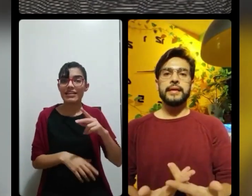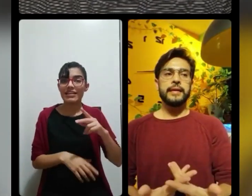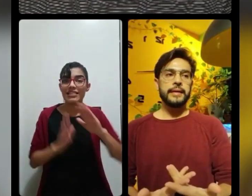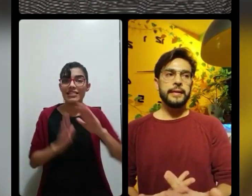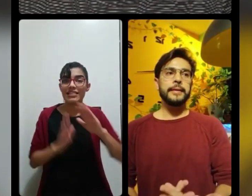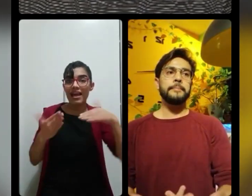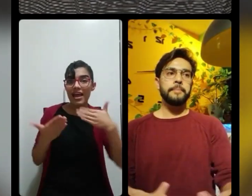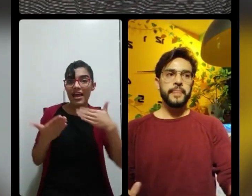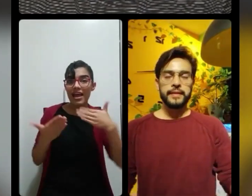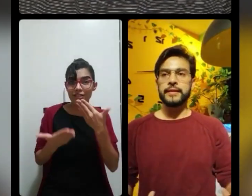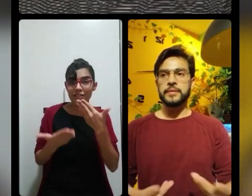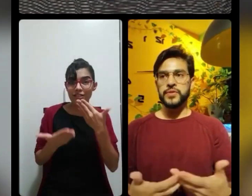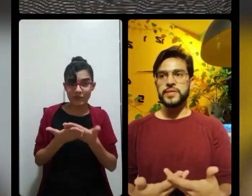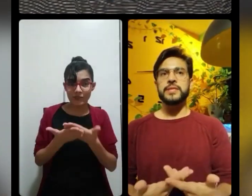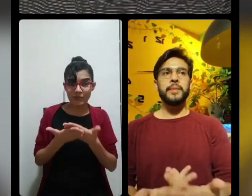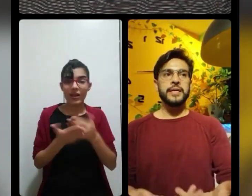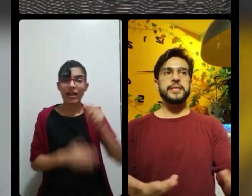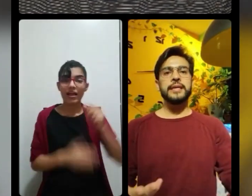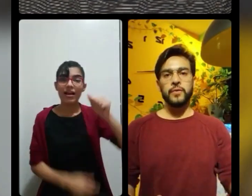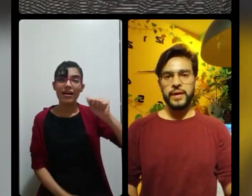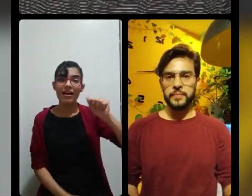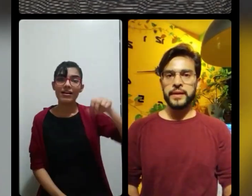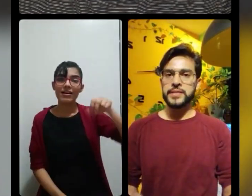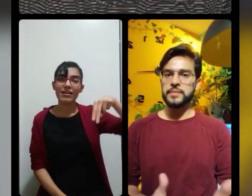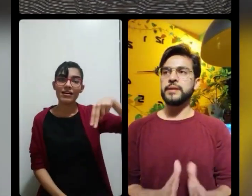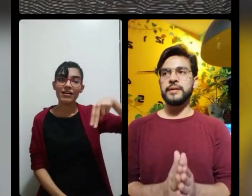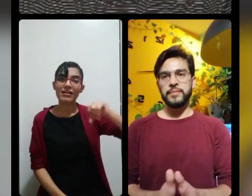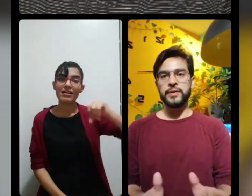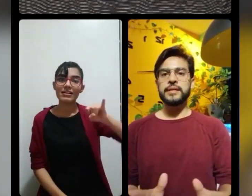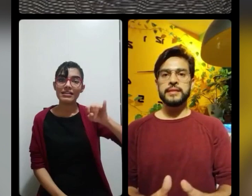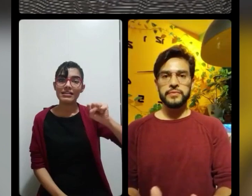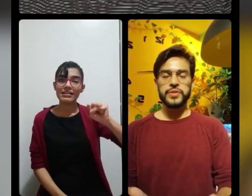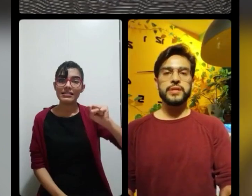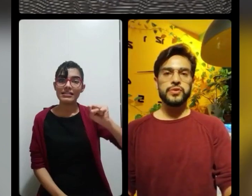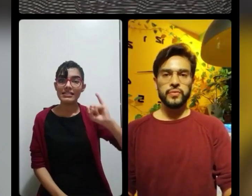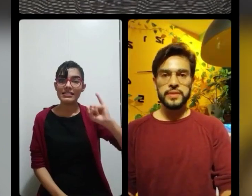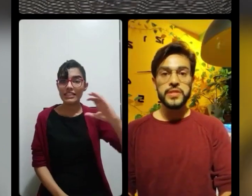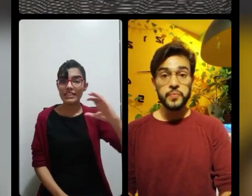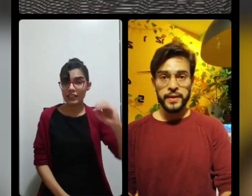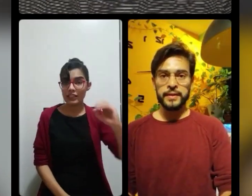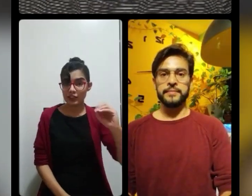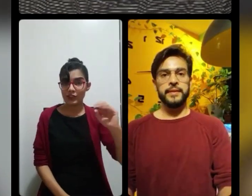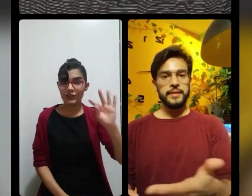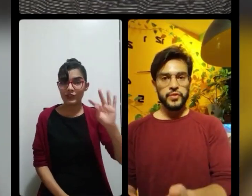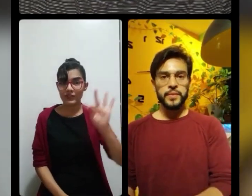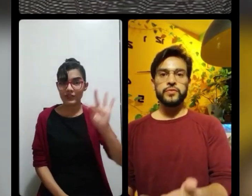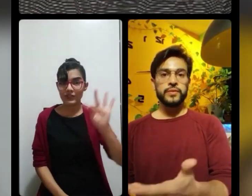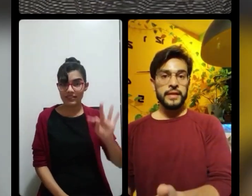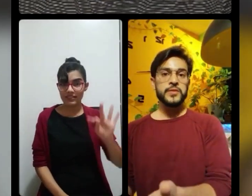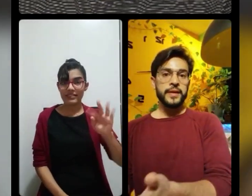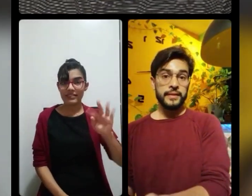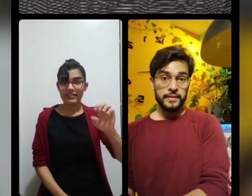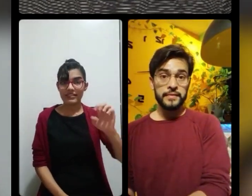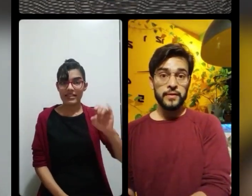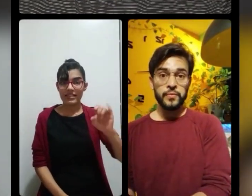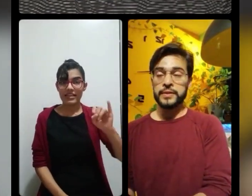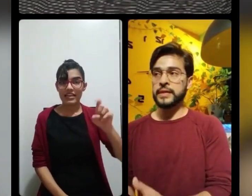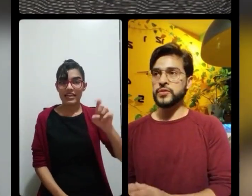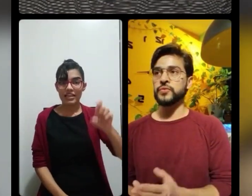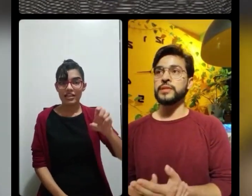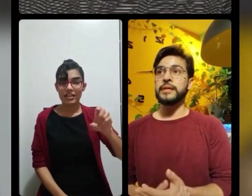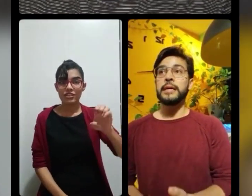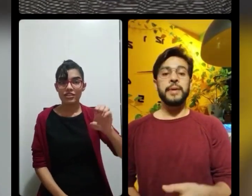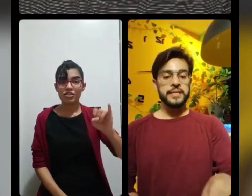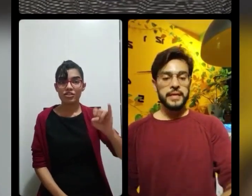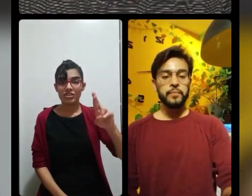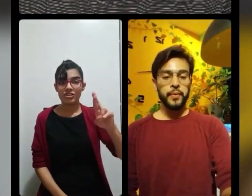estrutura, digamos assim, mais adequada para receber, embora ainda não seja o que se espera, sobretudo na expectativa da